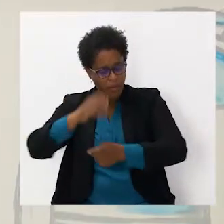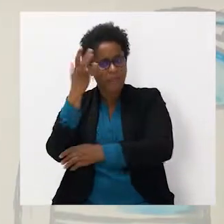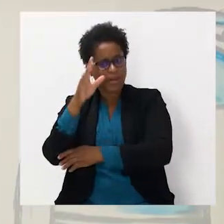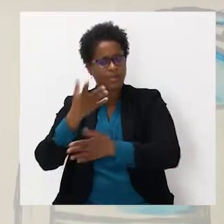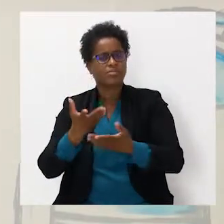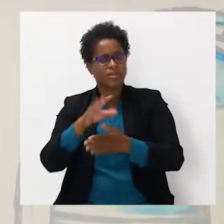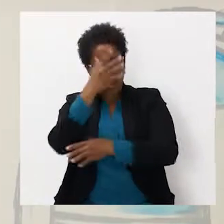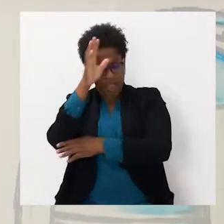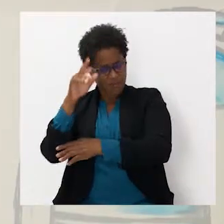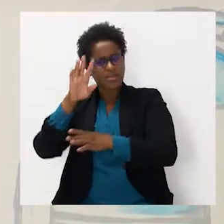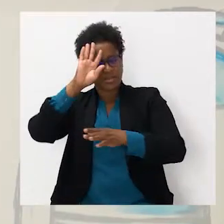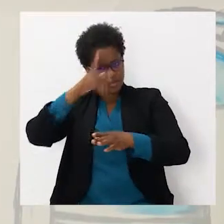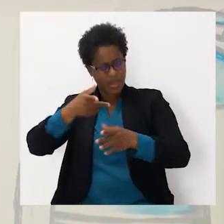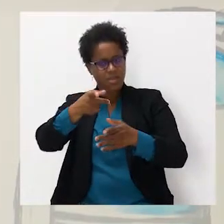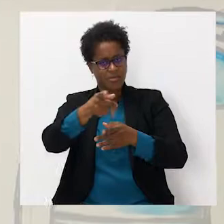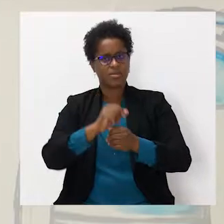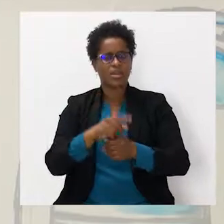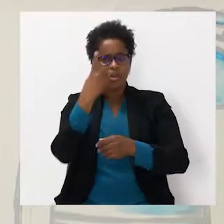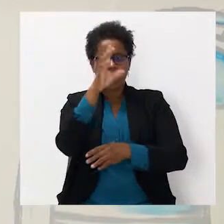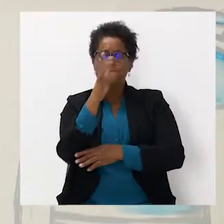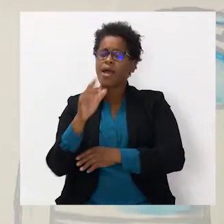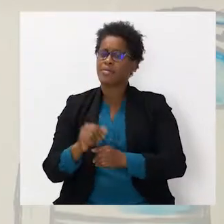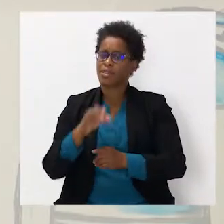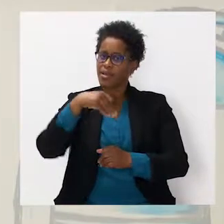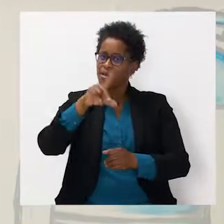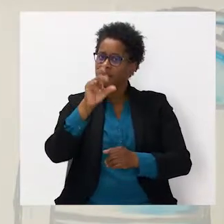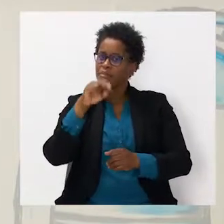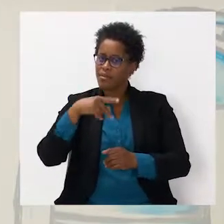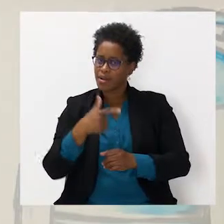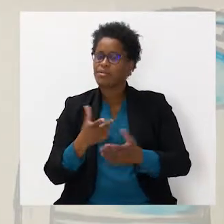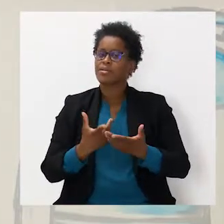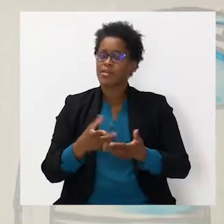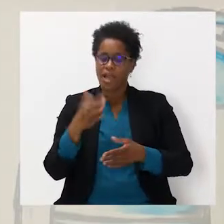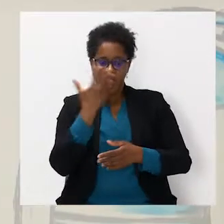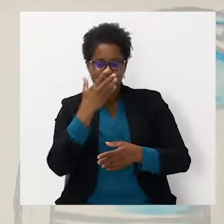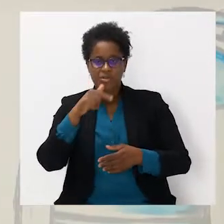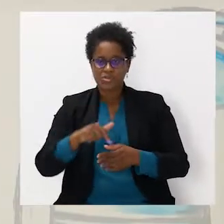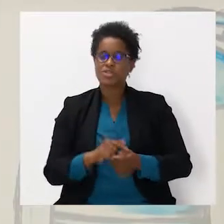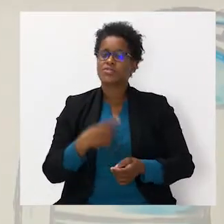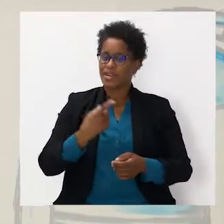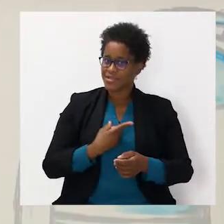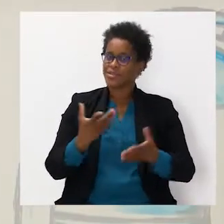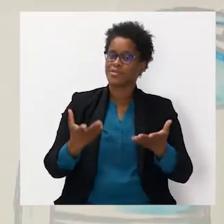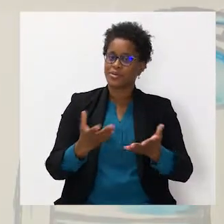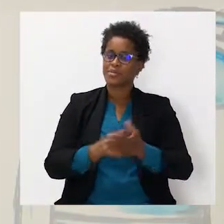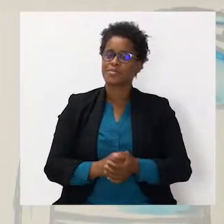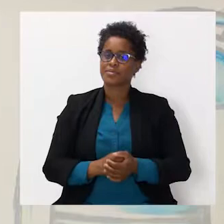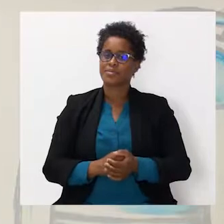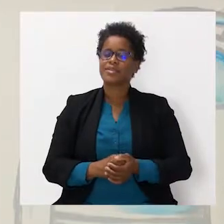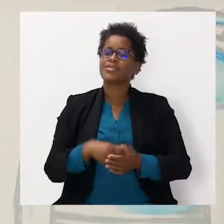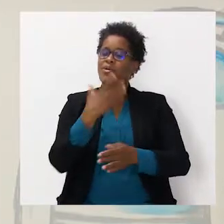a árvore é uma planta. Precisamente, a nossa aula de hoje vai ser sobre